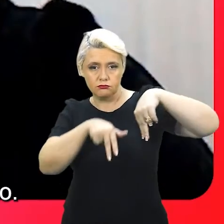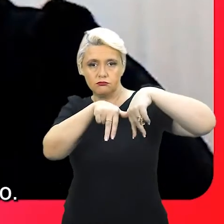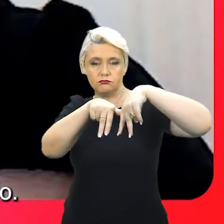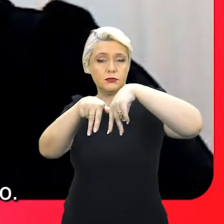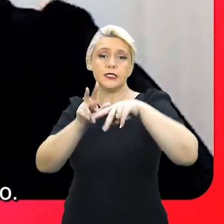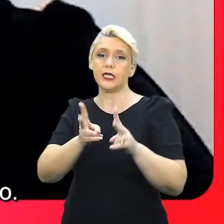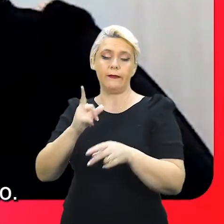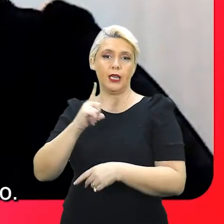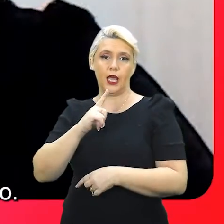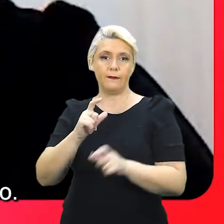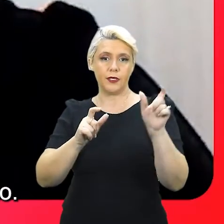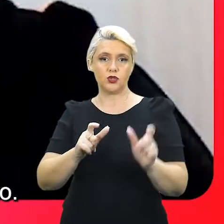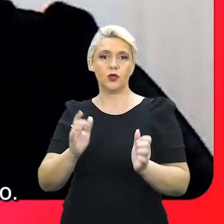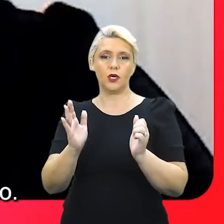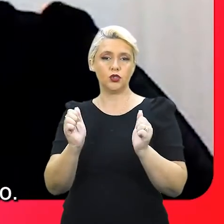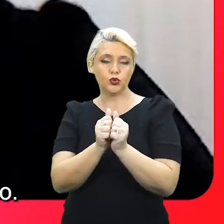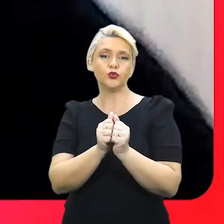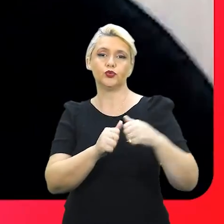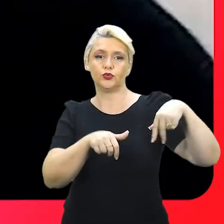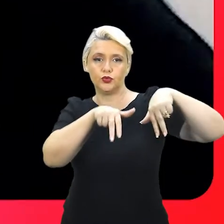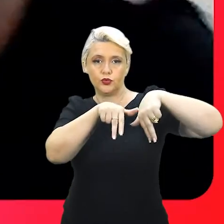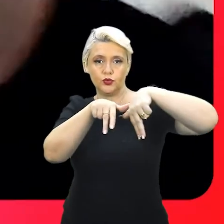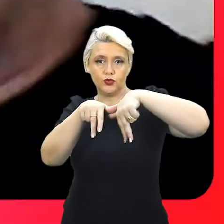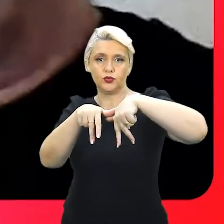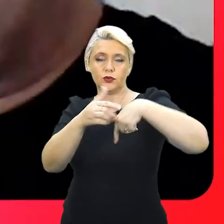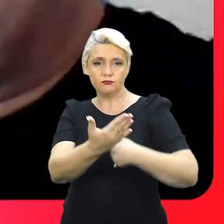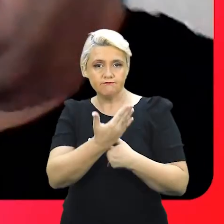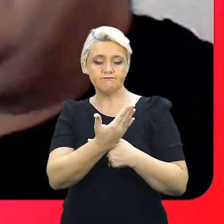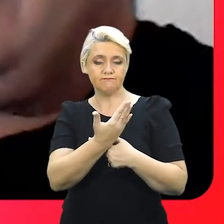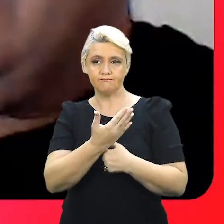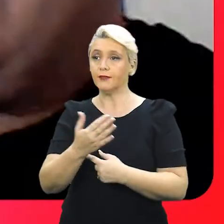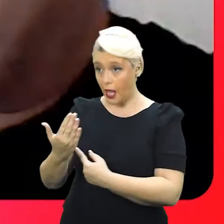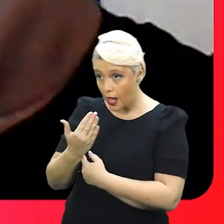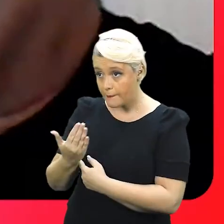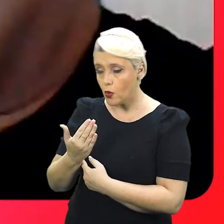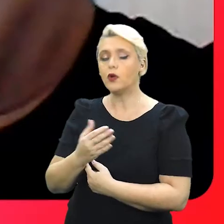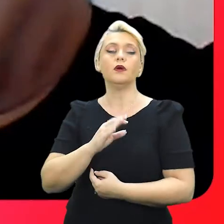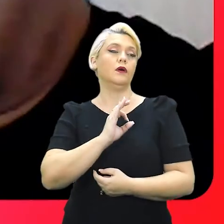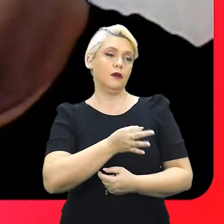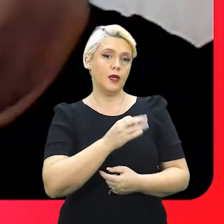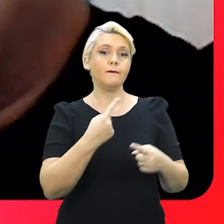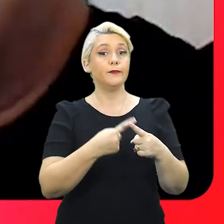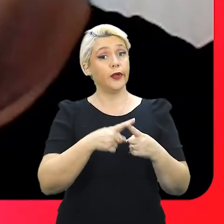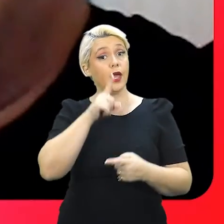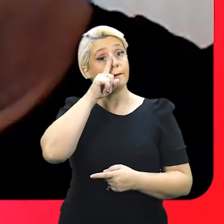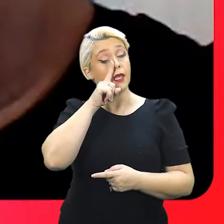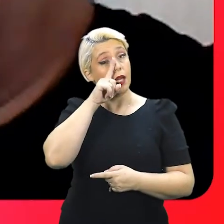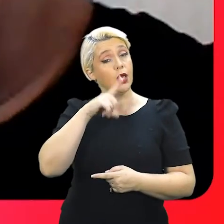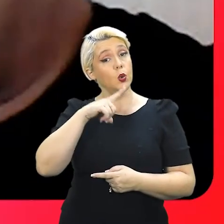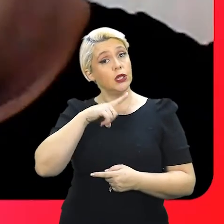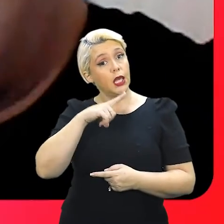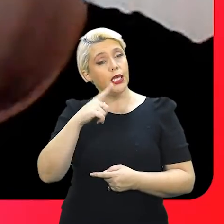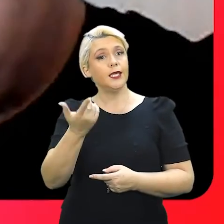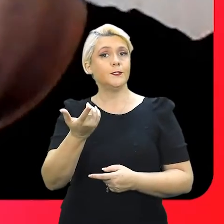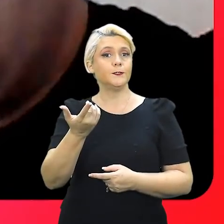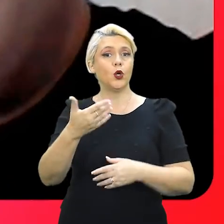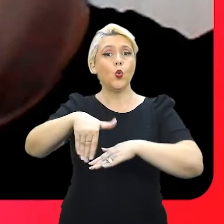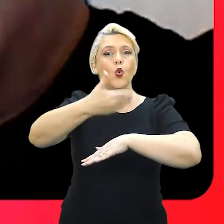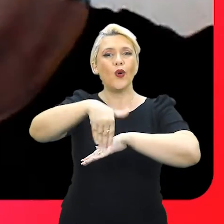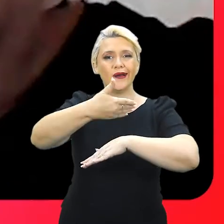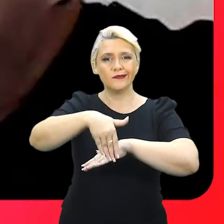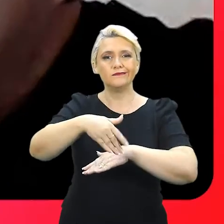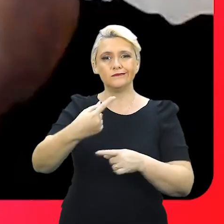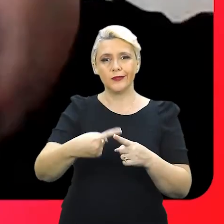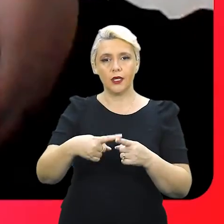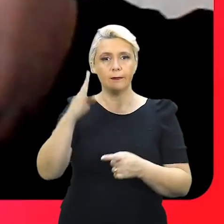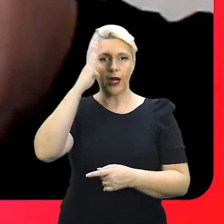Sempre eu tenho alguém me acompanhando. Dando um apoio. Por causa do perigo de rua, né? Porque